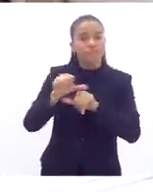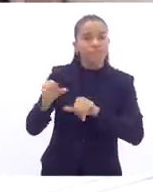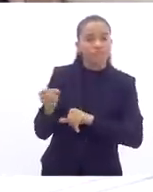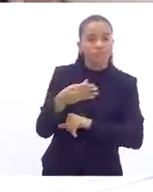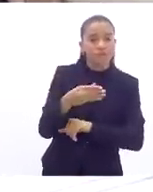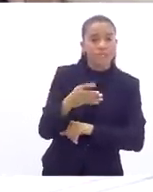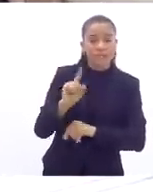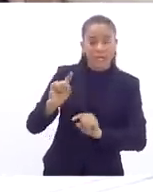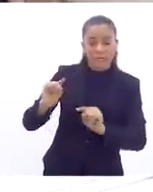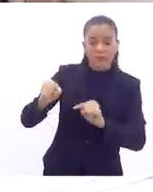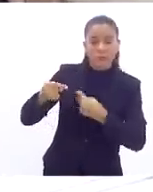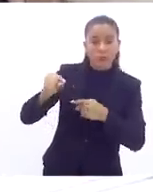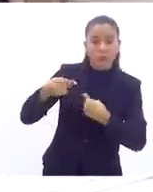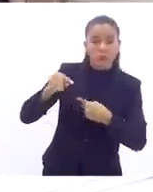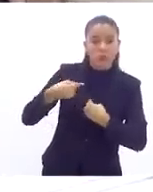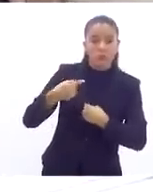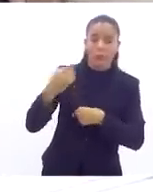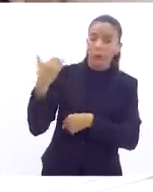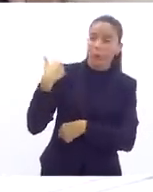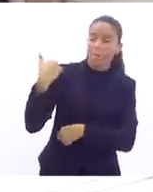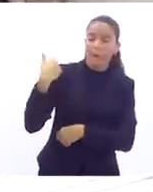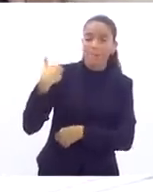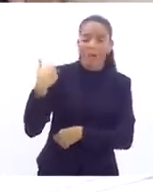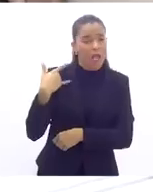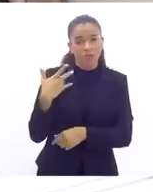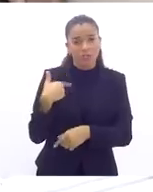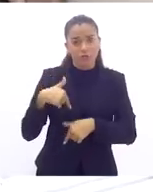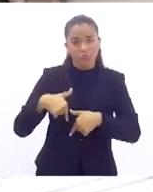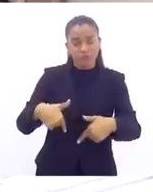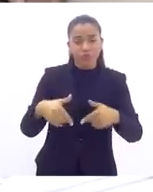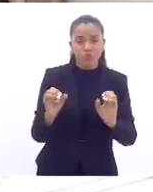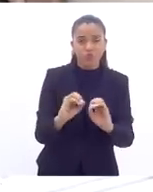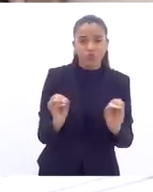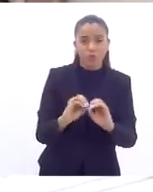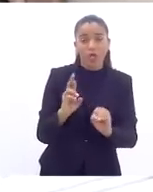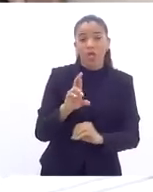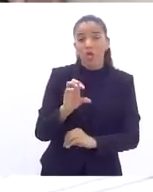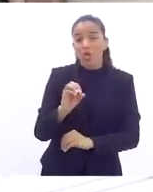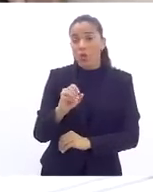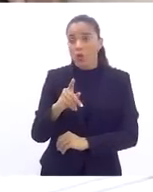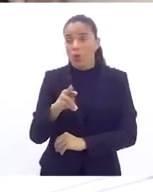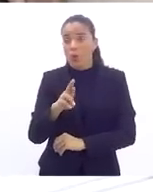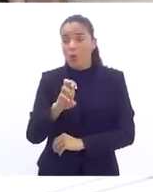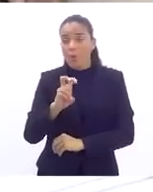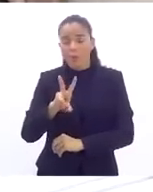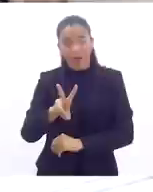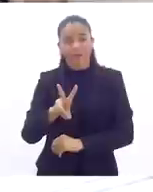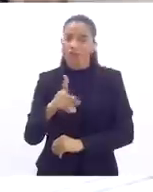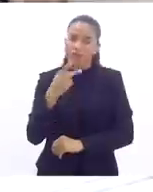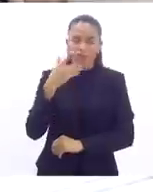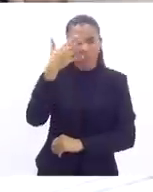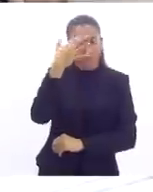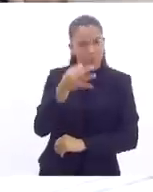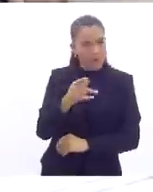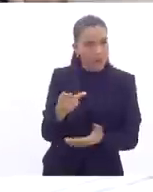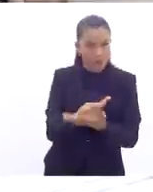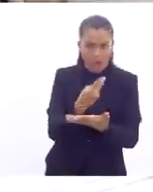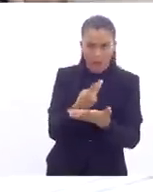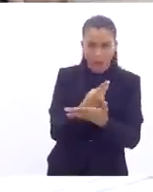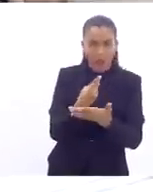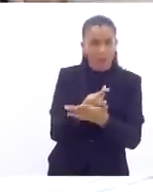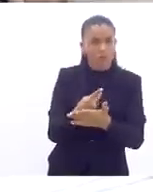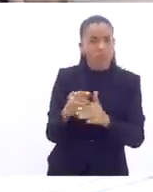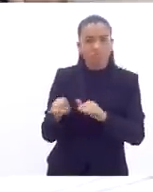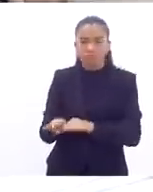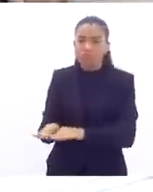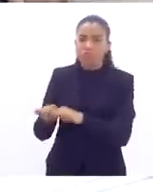nos provocasse isso não era feito né e o rio previdência a nível de governo entendeu que tá errado que a gente tem que fazer